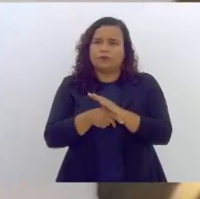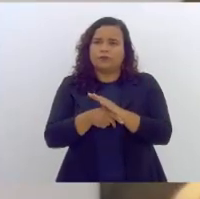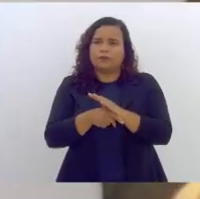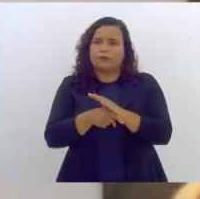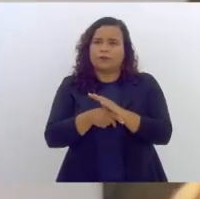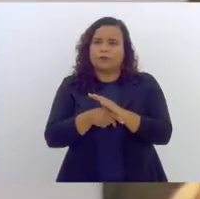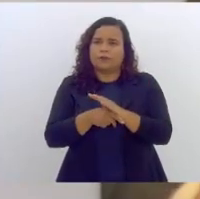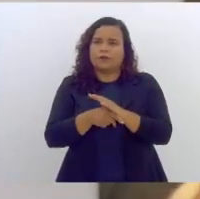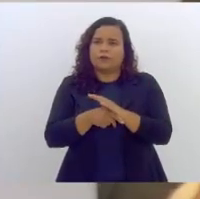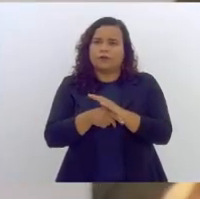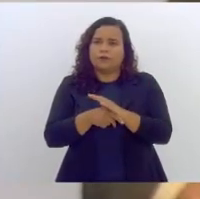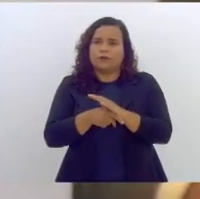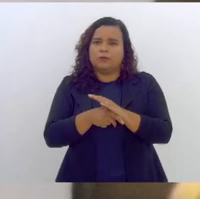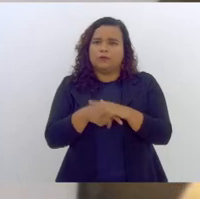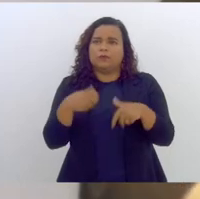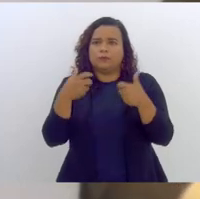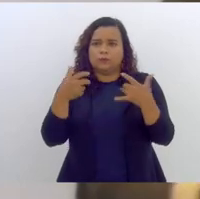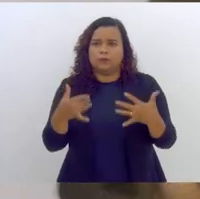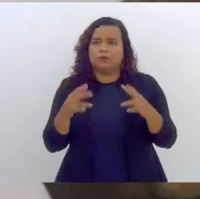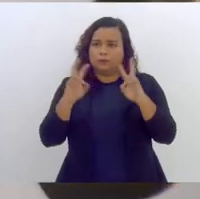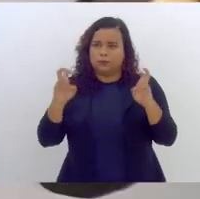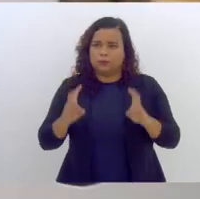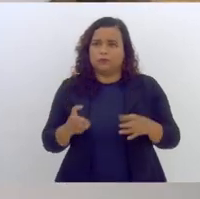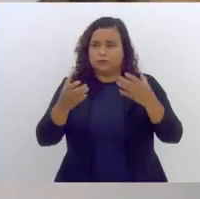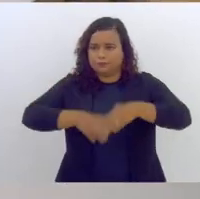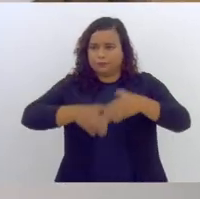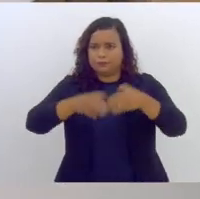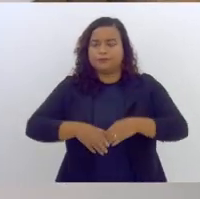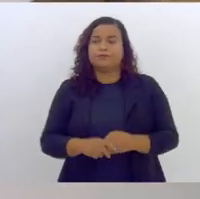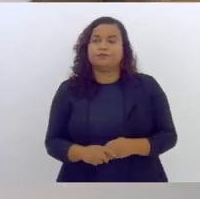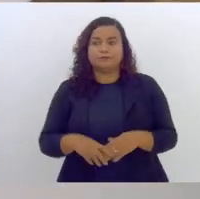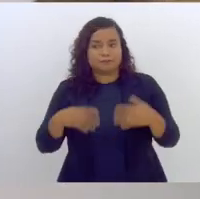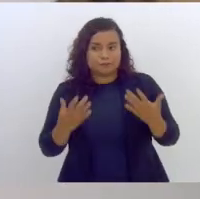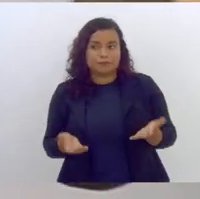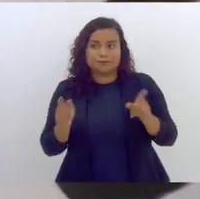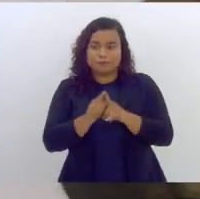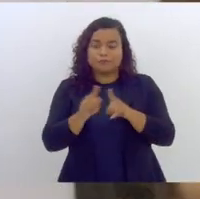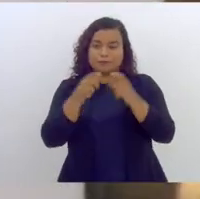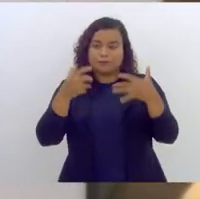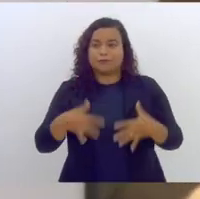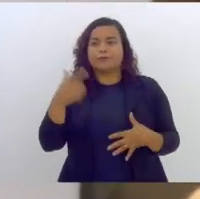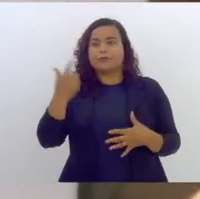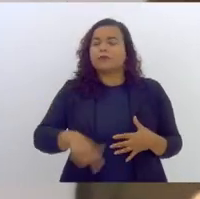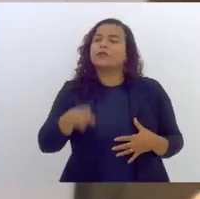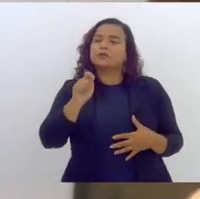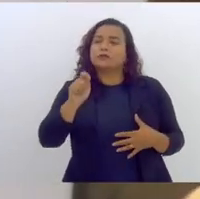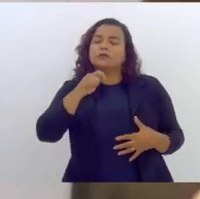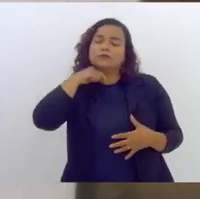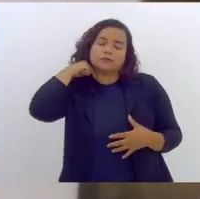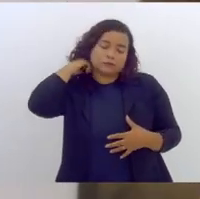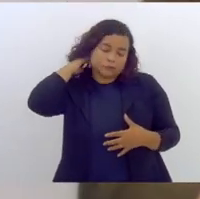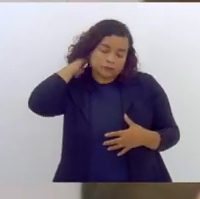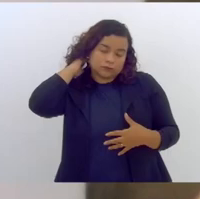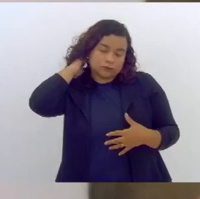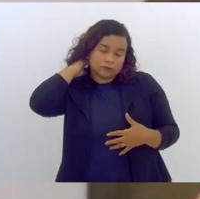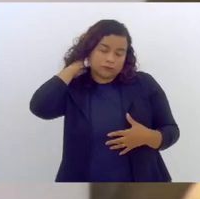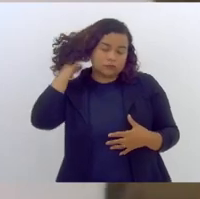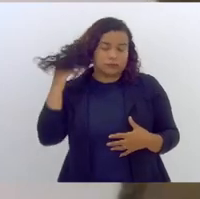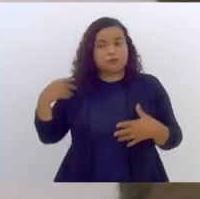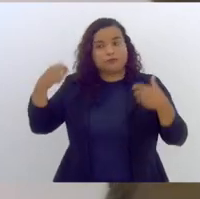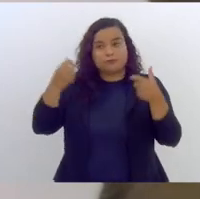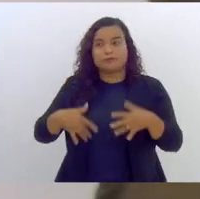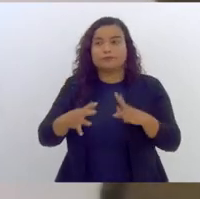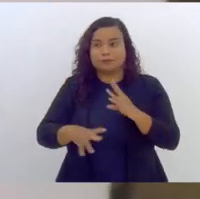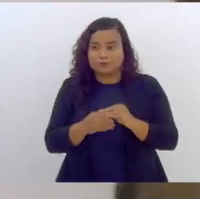se trava Nas questões dos concursos públicos E aí Deputado Rodrigo Amorim quero fazer uma observação